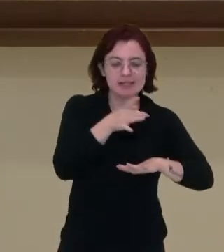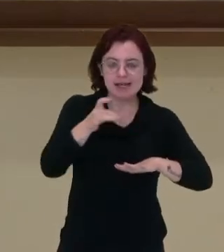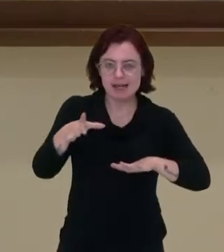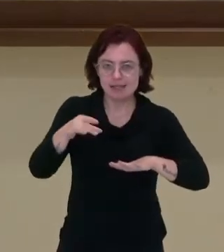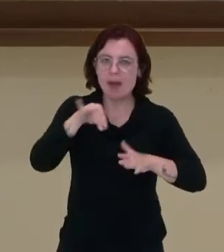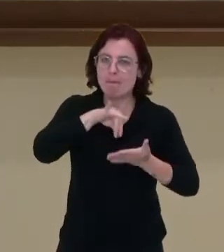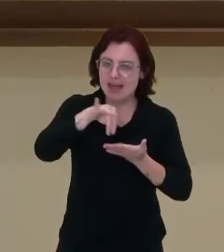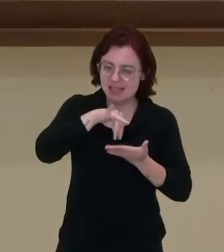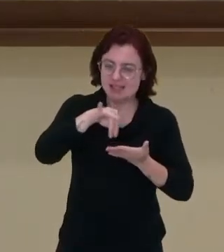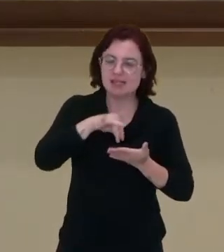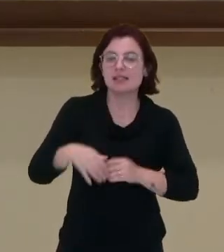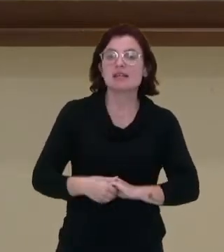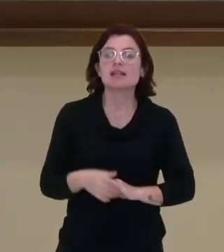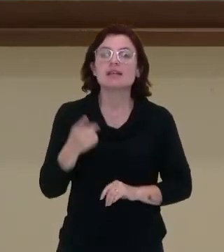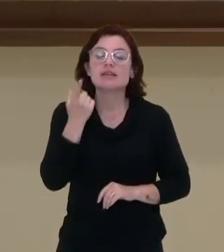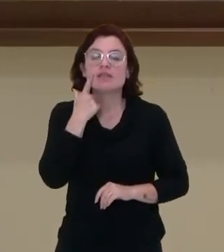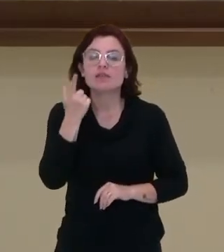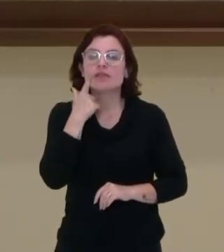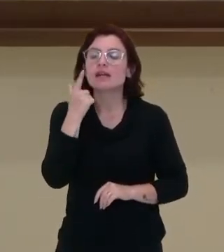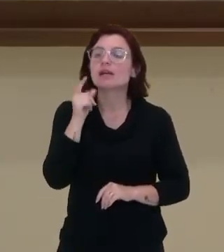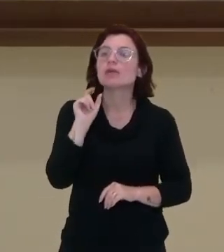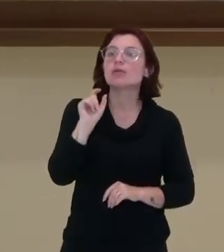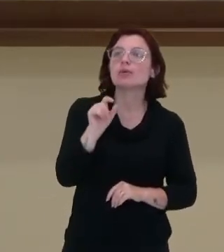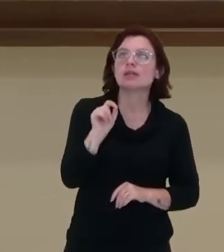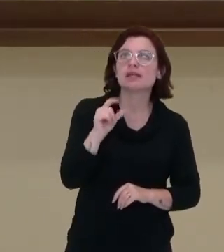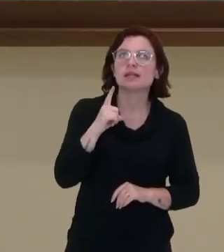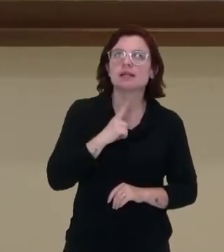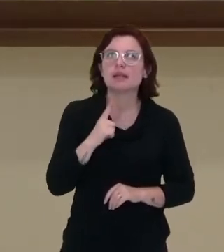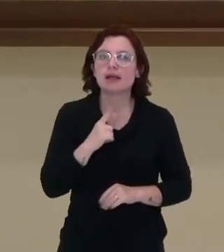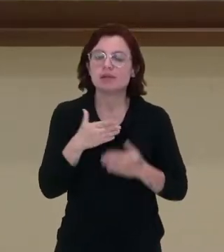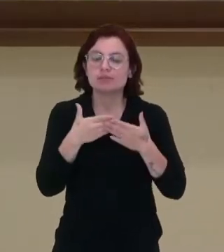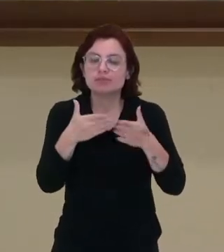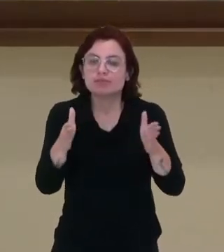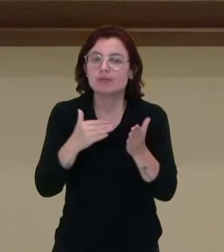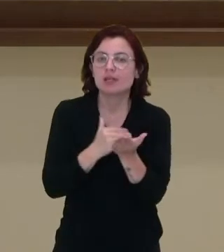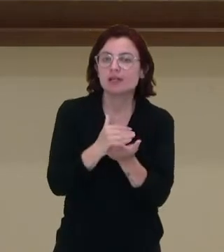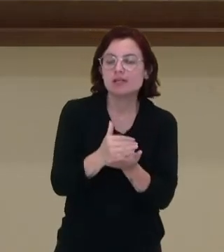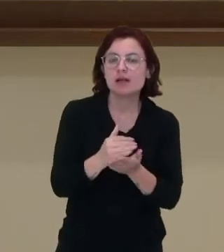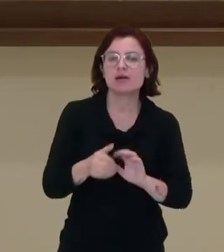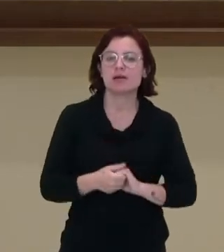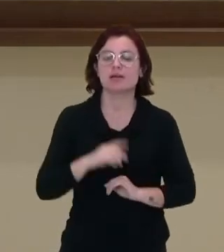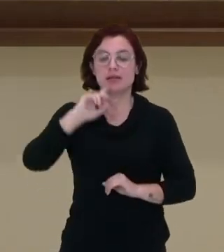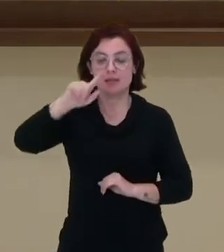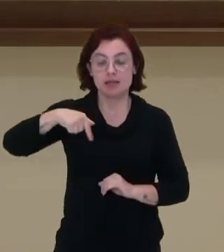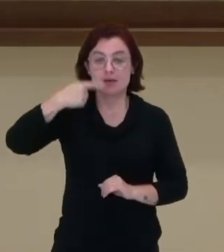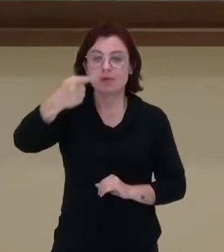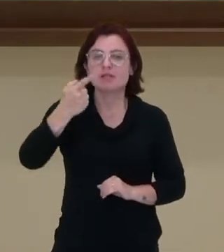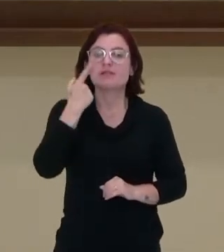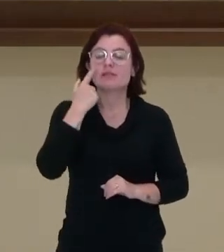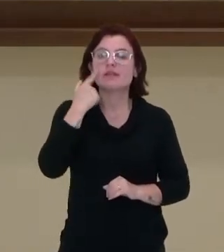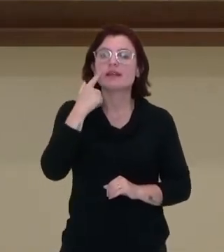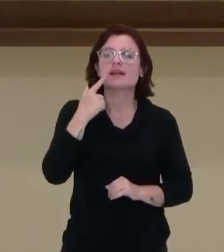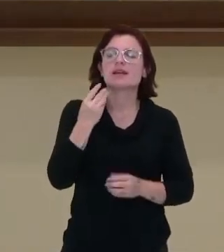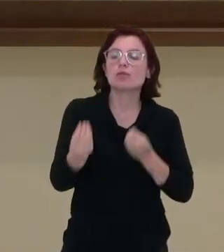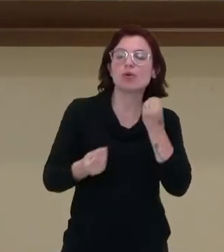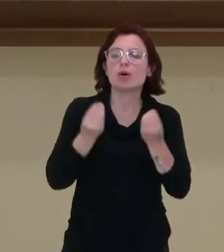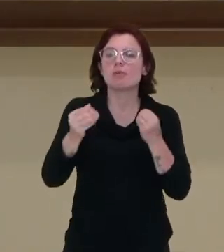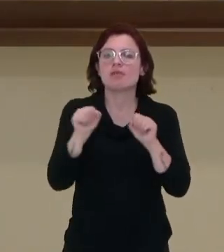peças e alguma abertura aí inicial e depois como realizar o